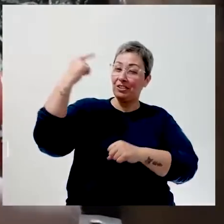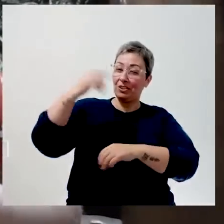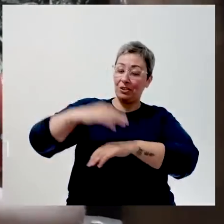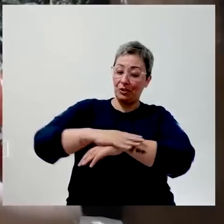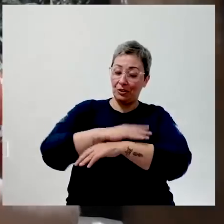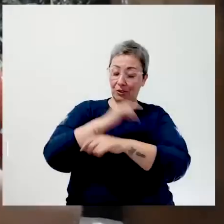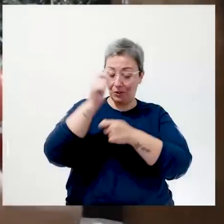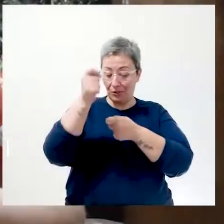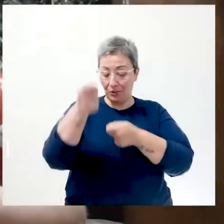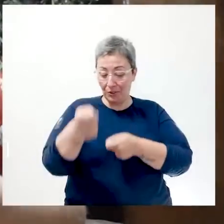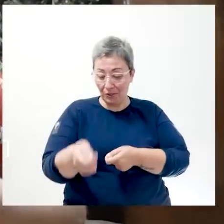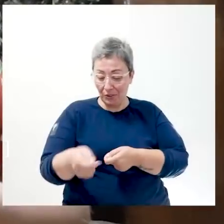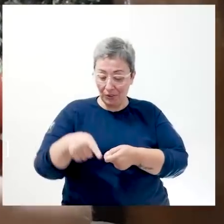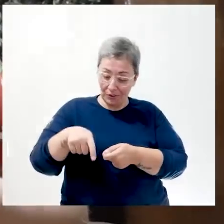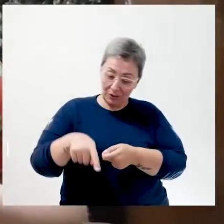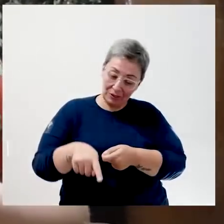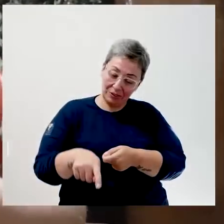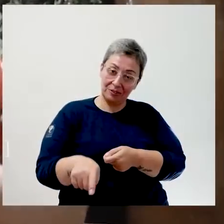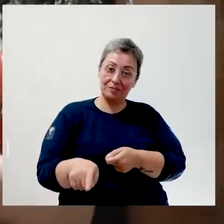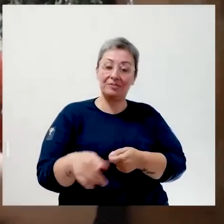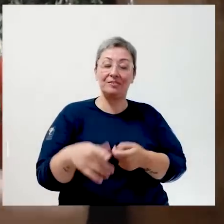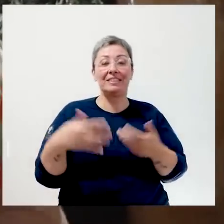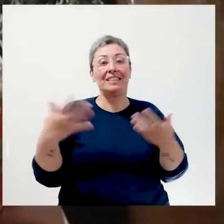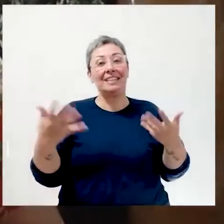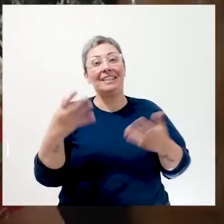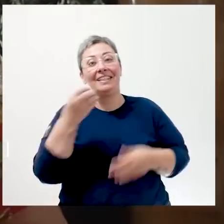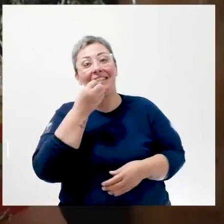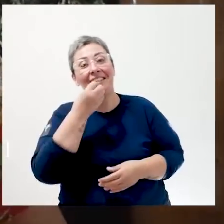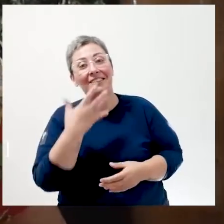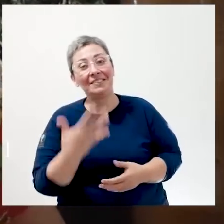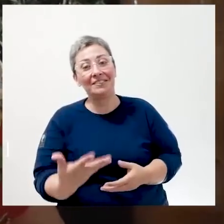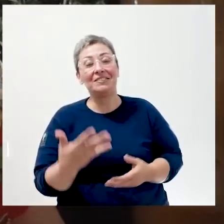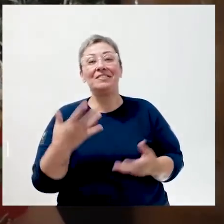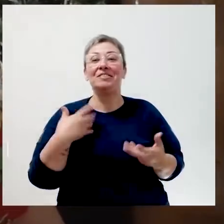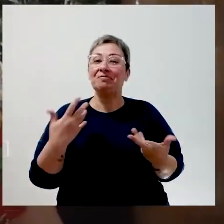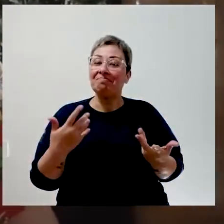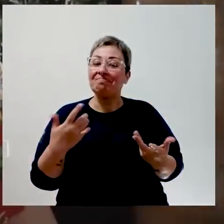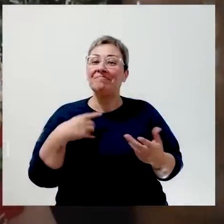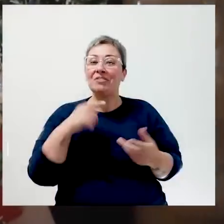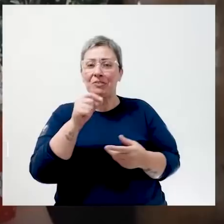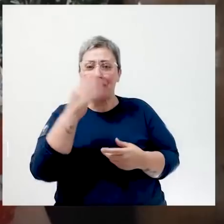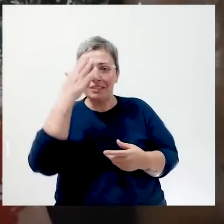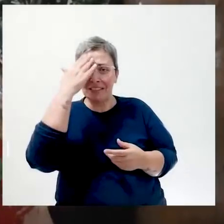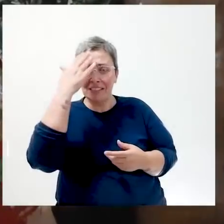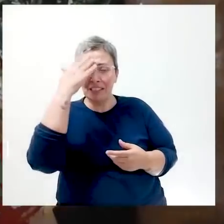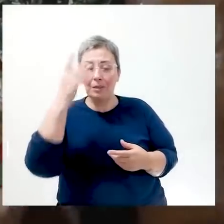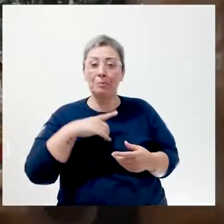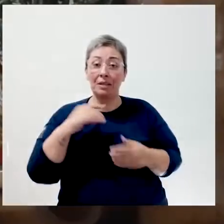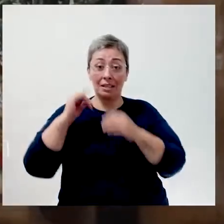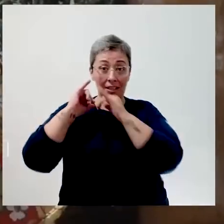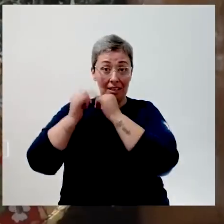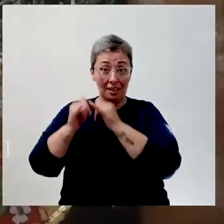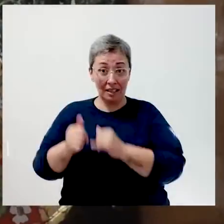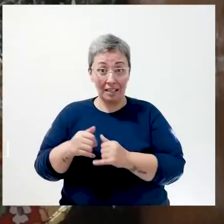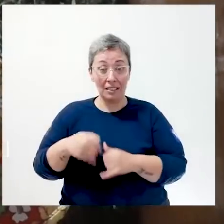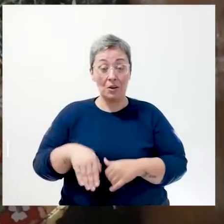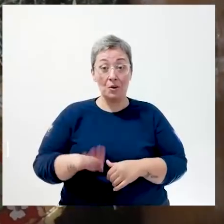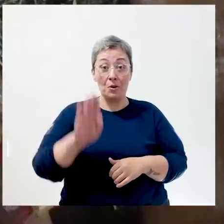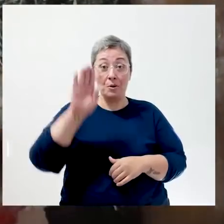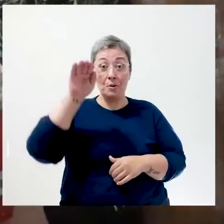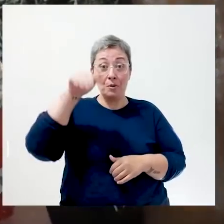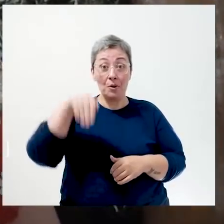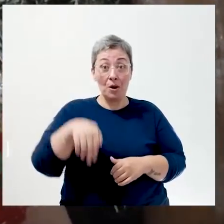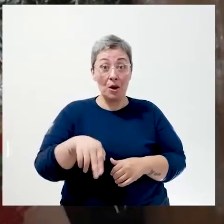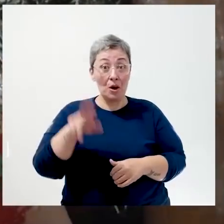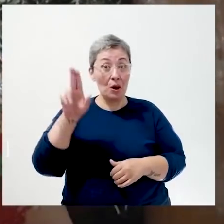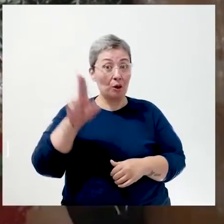dando banho na minhoca. Eita, coisa boa, gente! Vocês sabem que essa lenda do minhocão